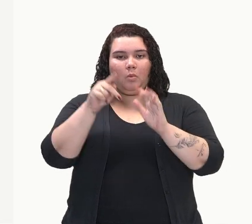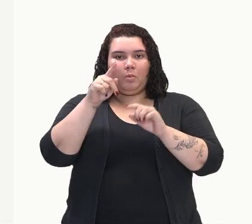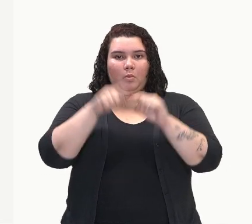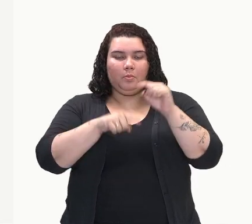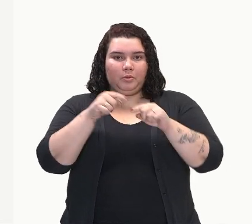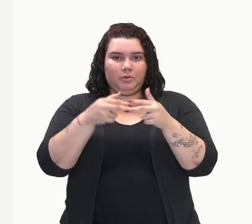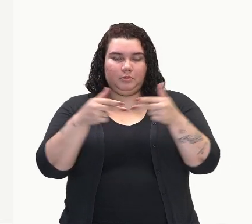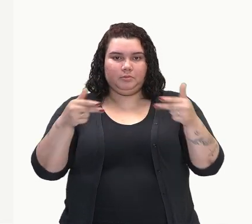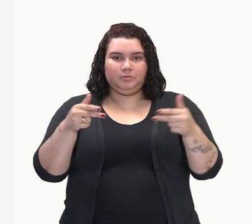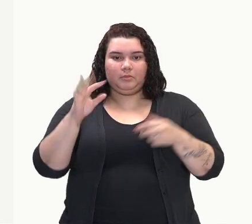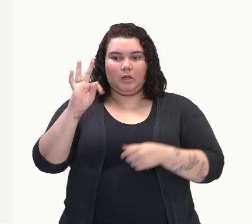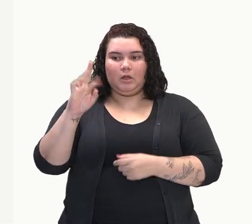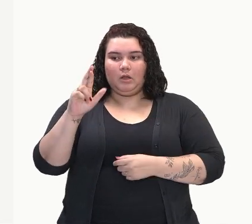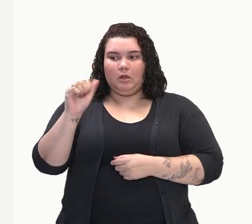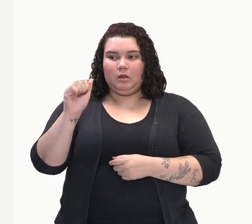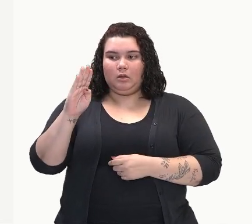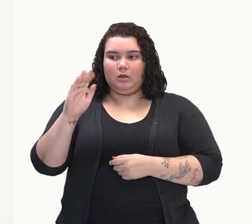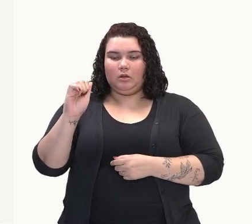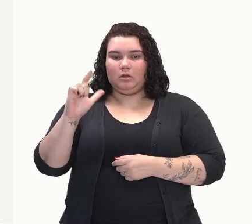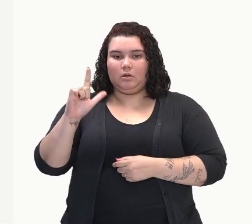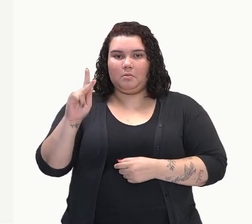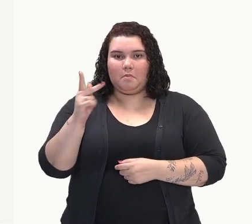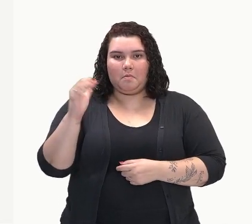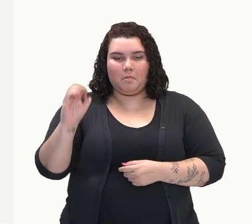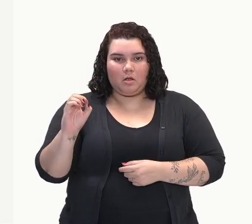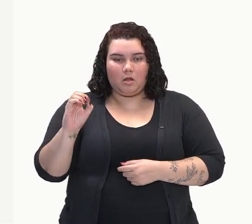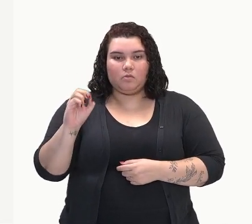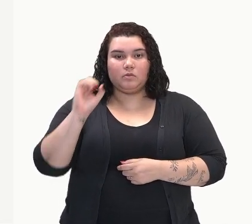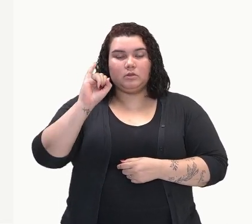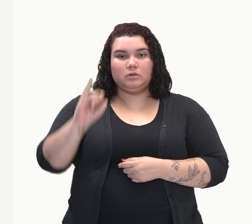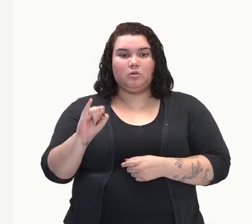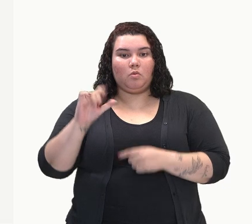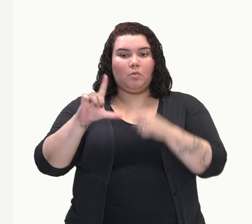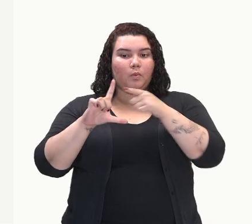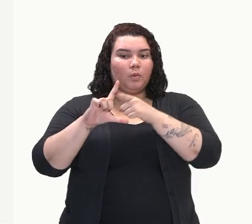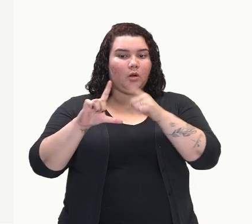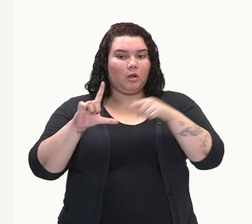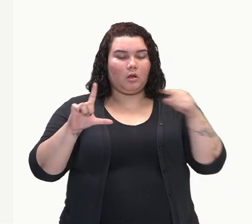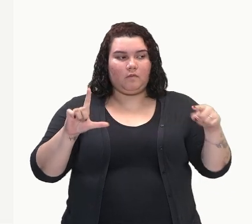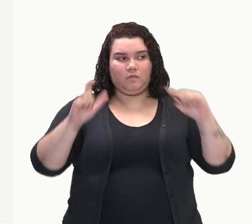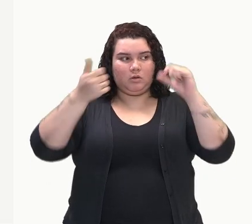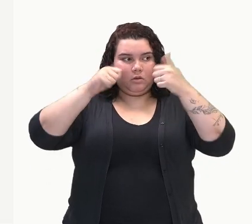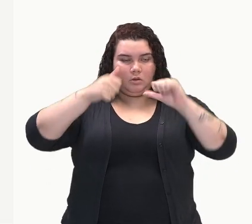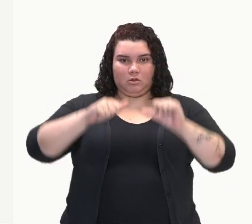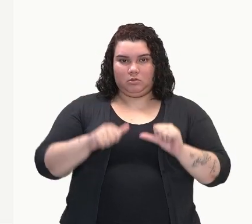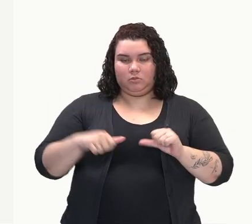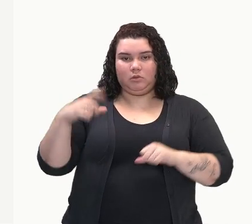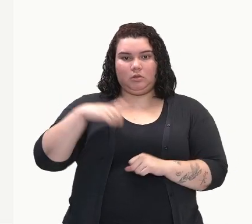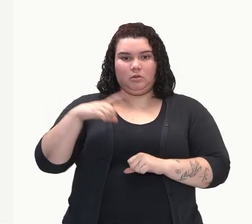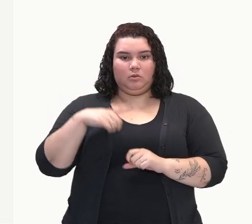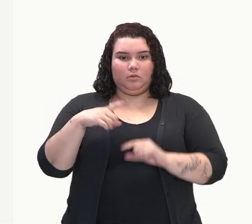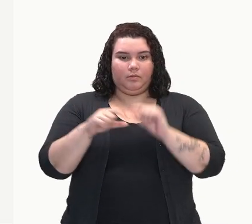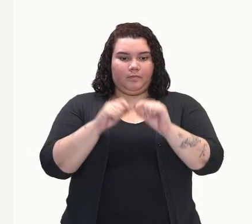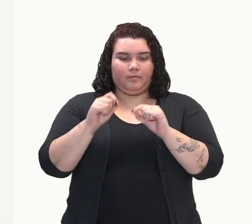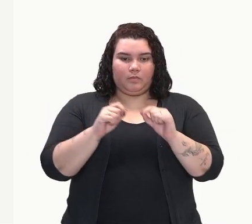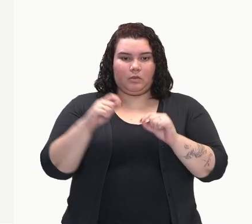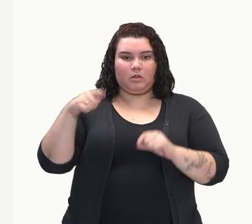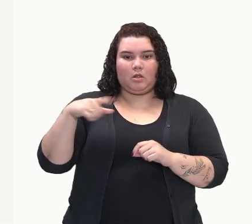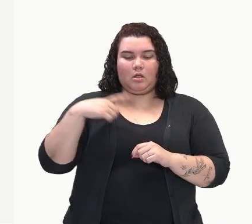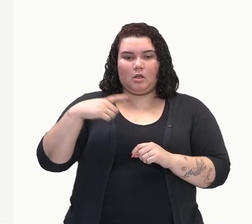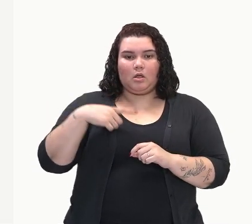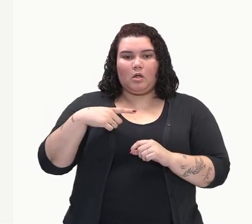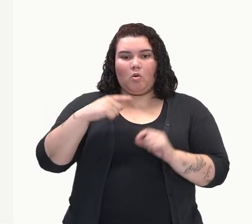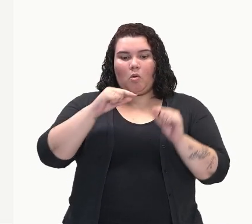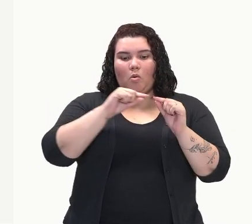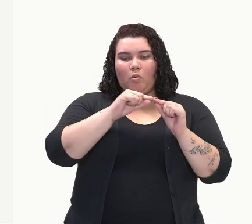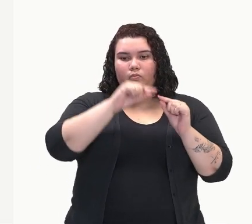Trabalho realizado é chamado de trabalho motor. Se o gráfico que eu estou analisando tiver a curva acima do eixo